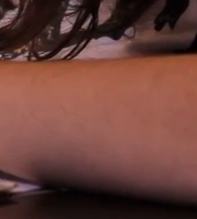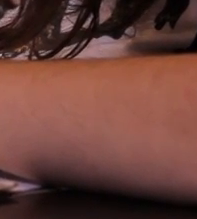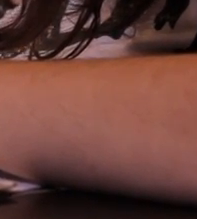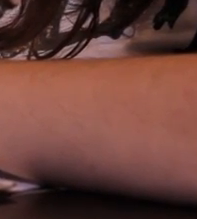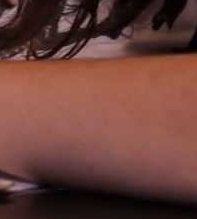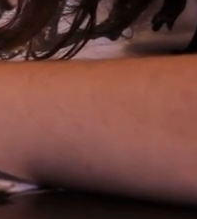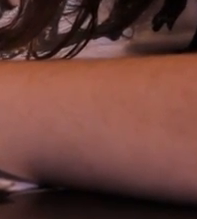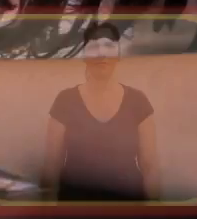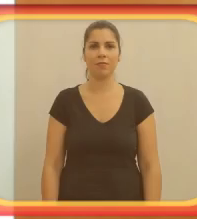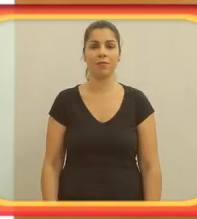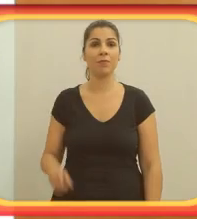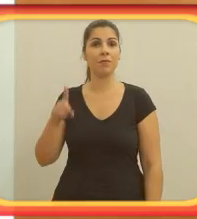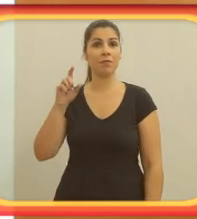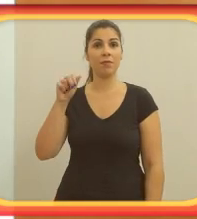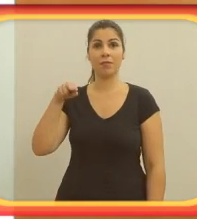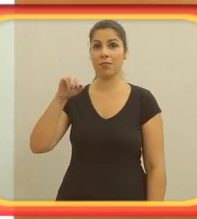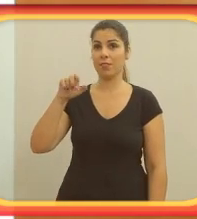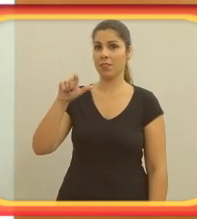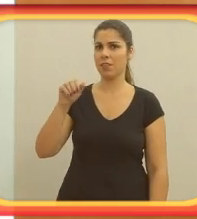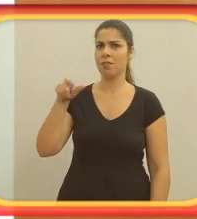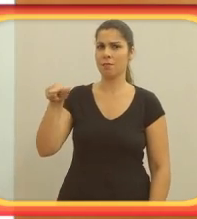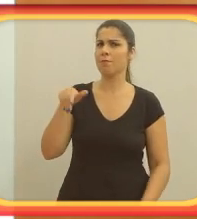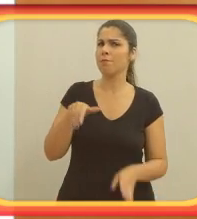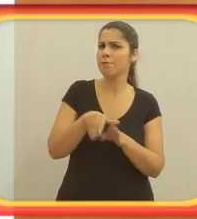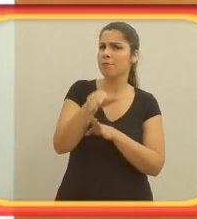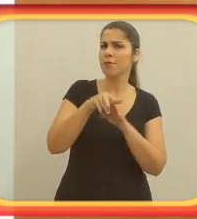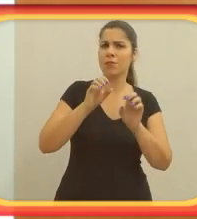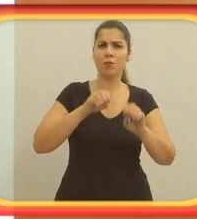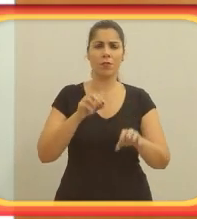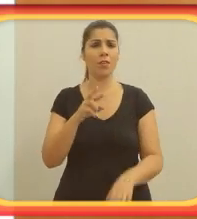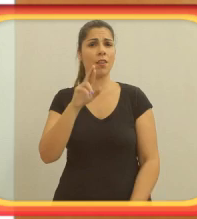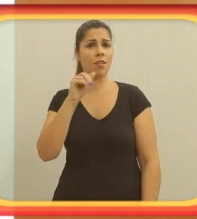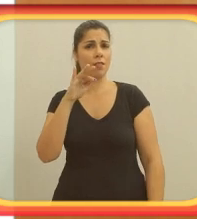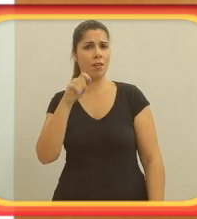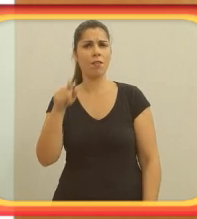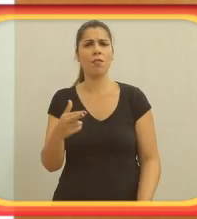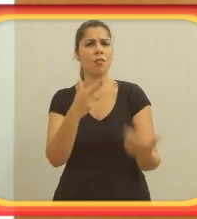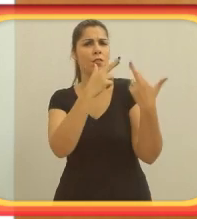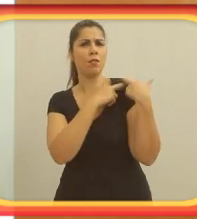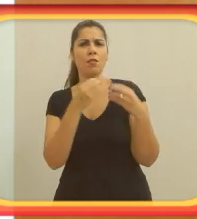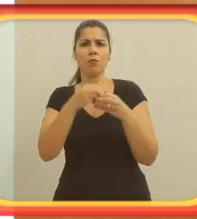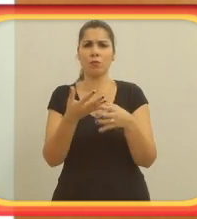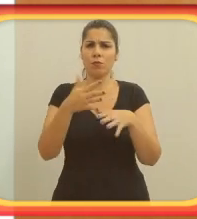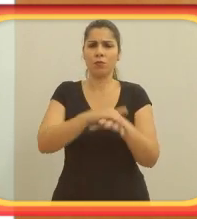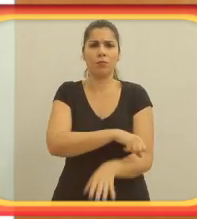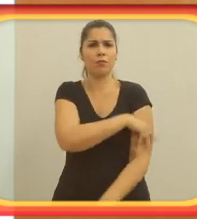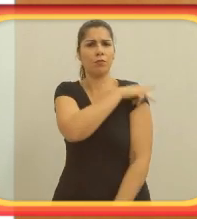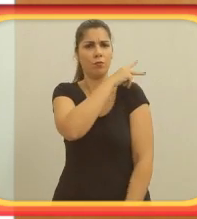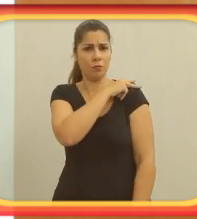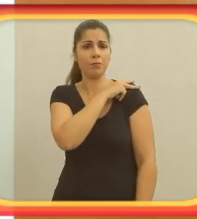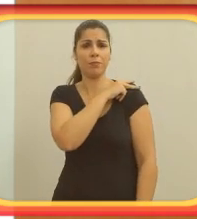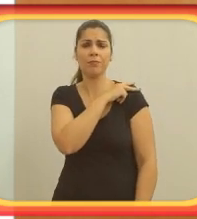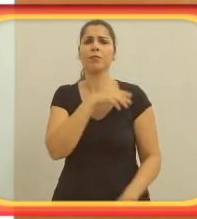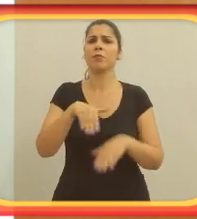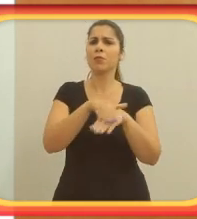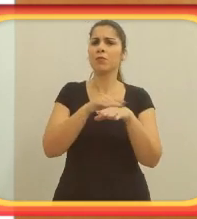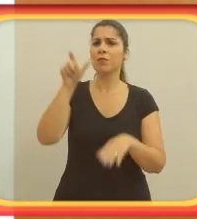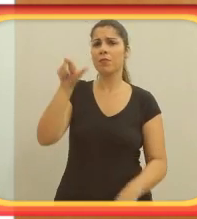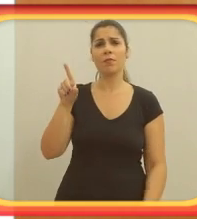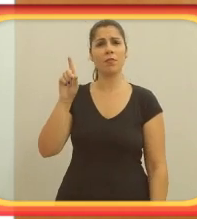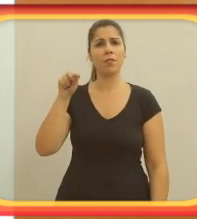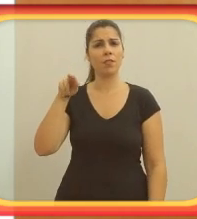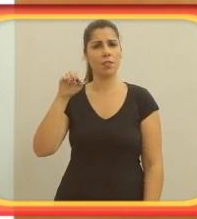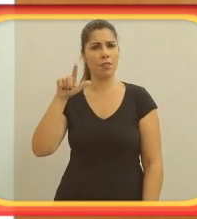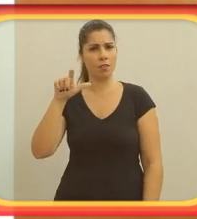desenha um papel. Daniela Cardoso foi a orientadora educacional de Rafaela e a responsável pela inclusão dela